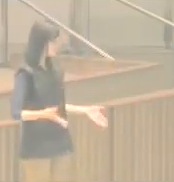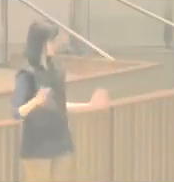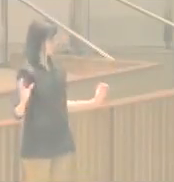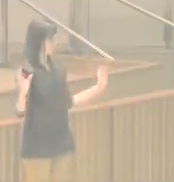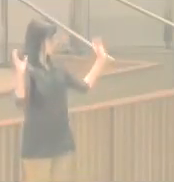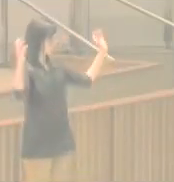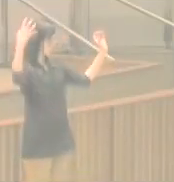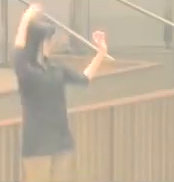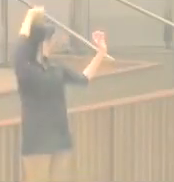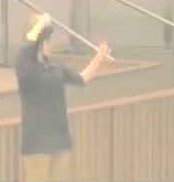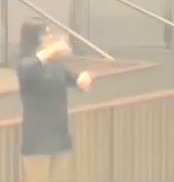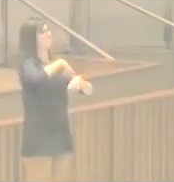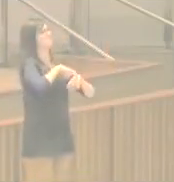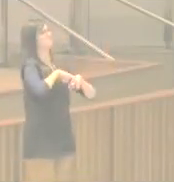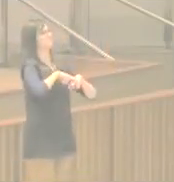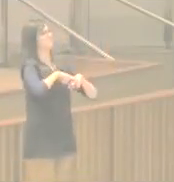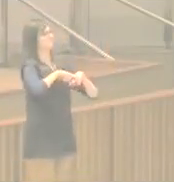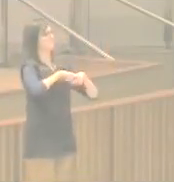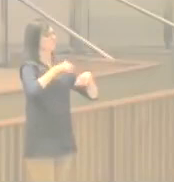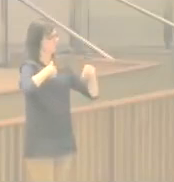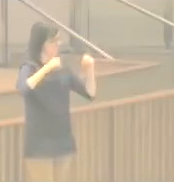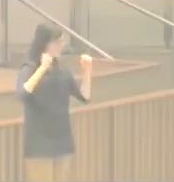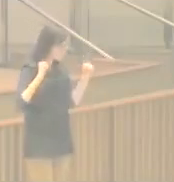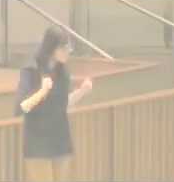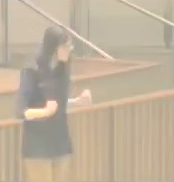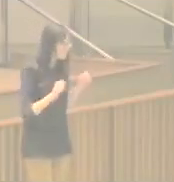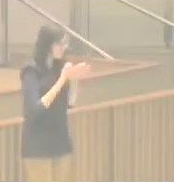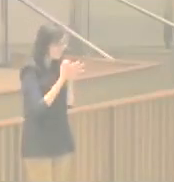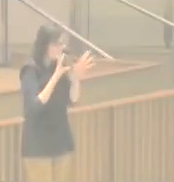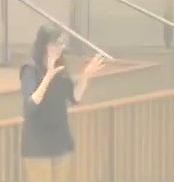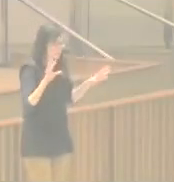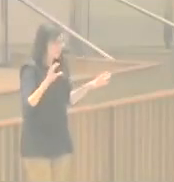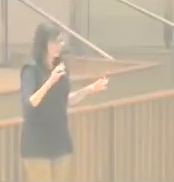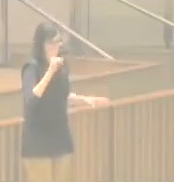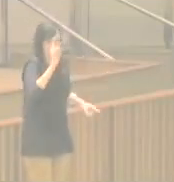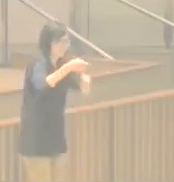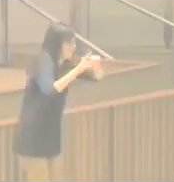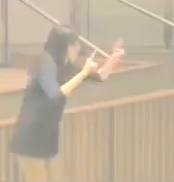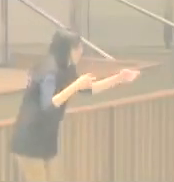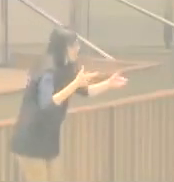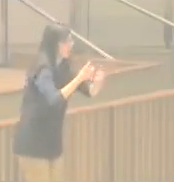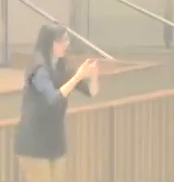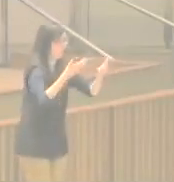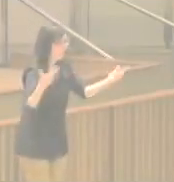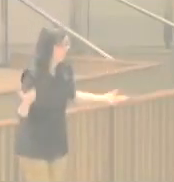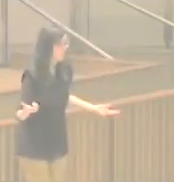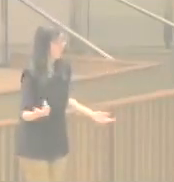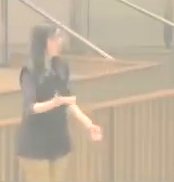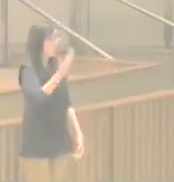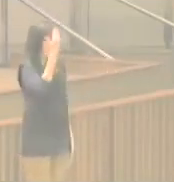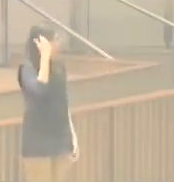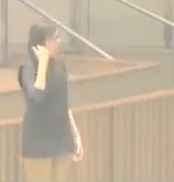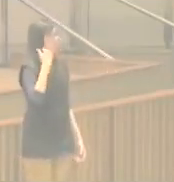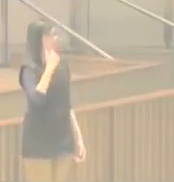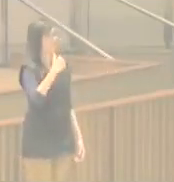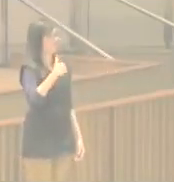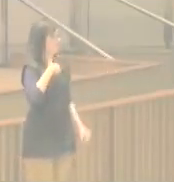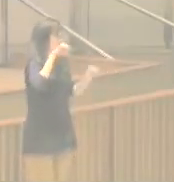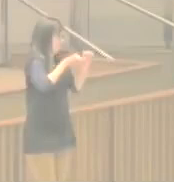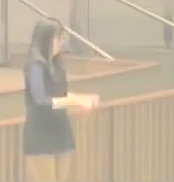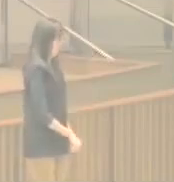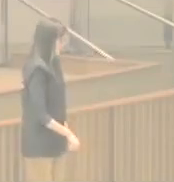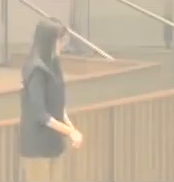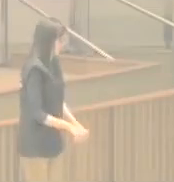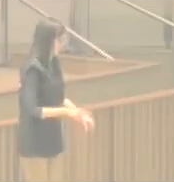Jerusalém, e tendo permissão para fazer algo de quem, que alguém que desconfia de outro não